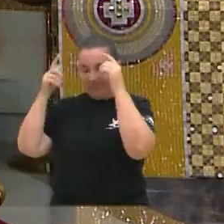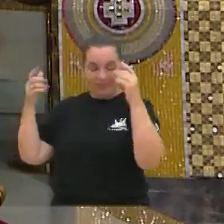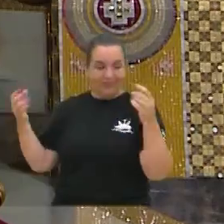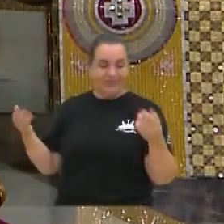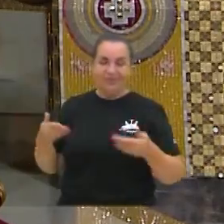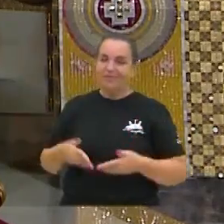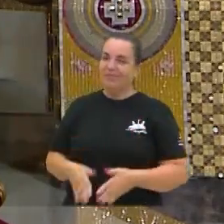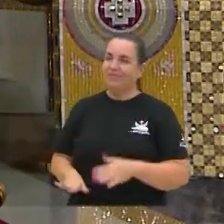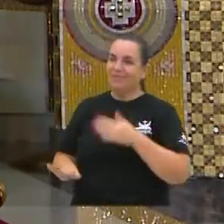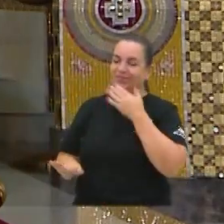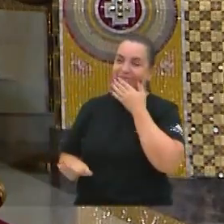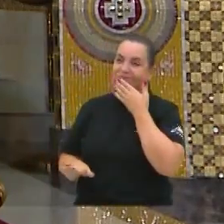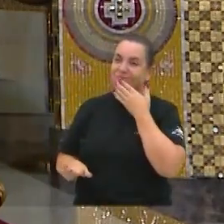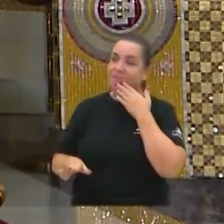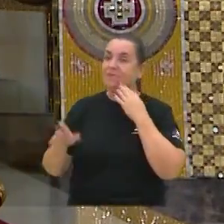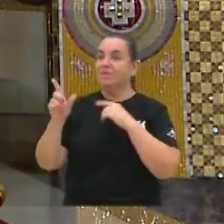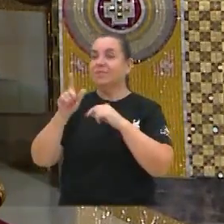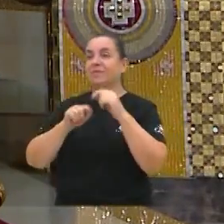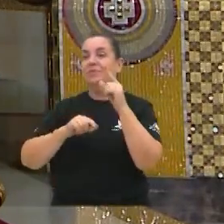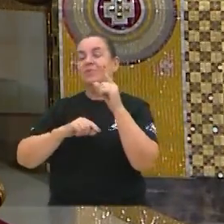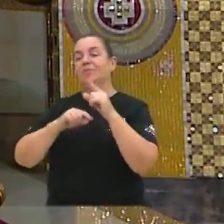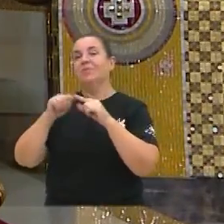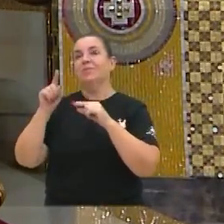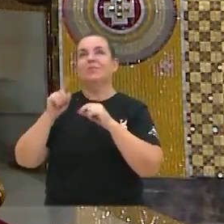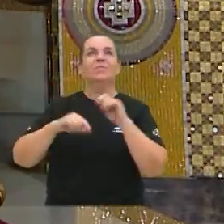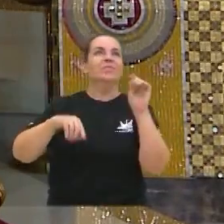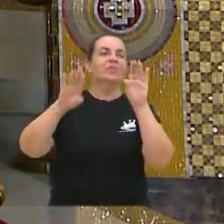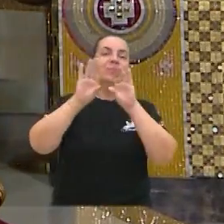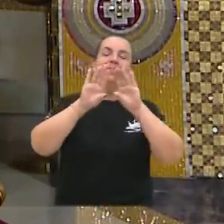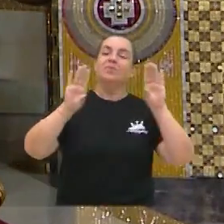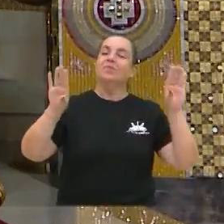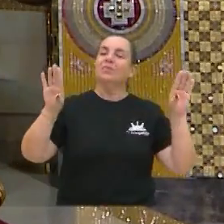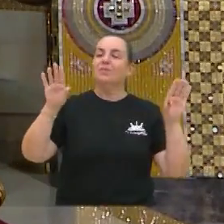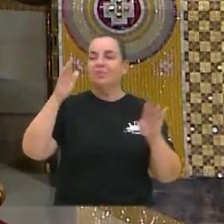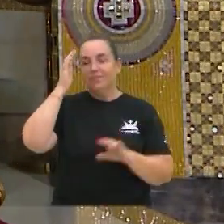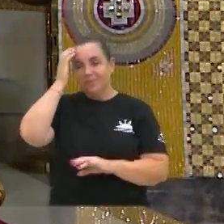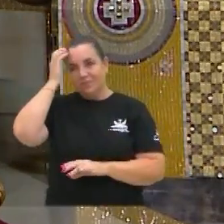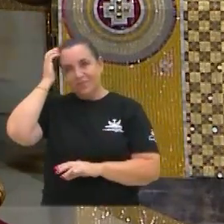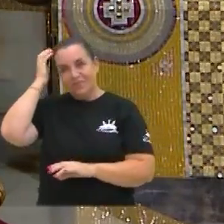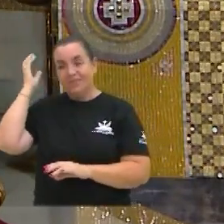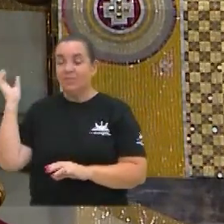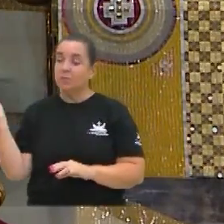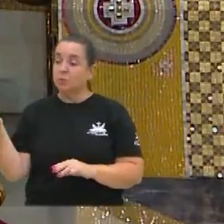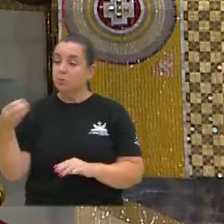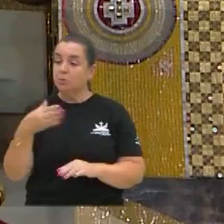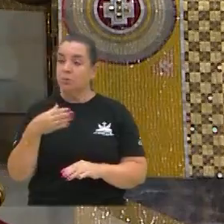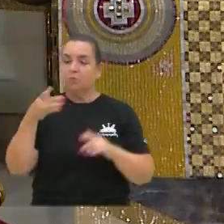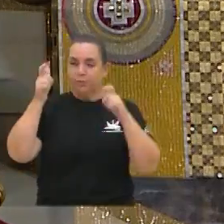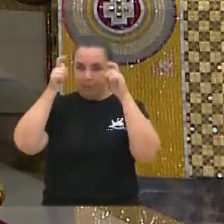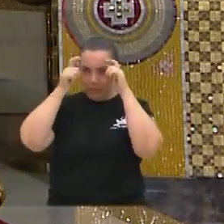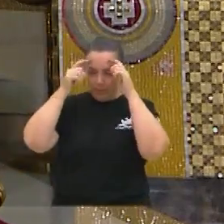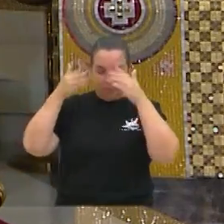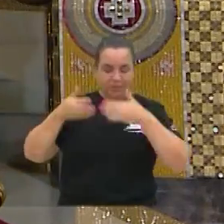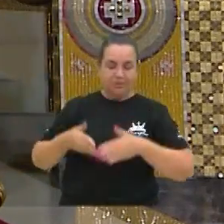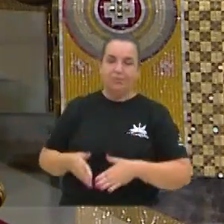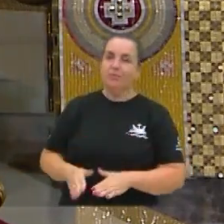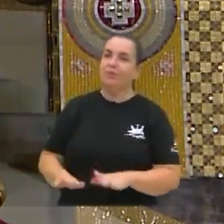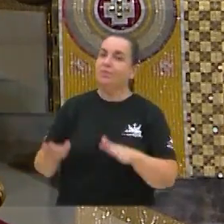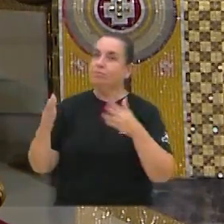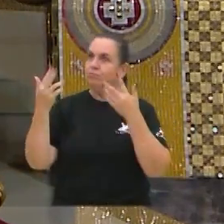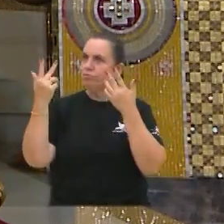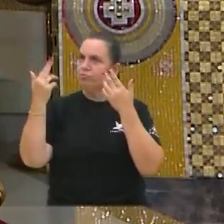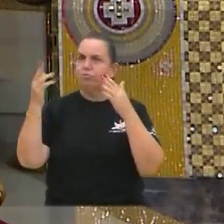nasceu, igual estrelas no céu. Um novo rei que